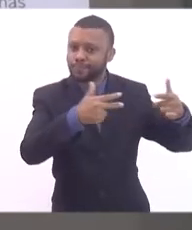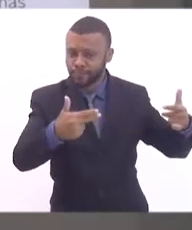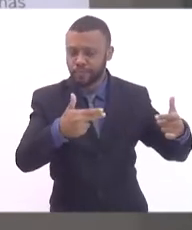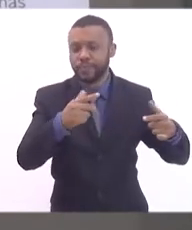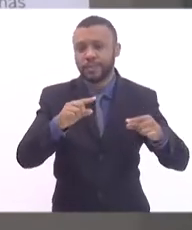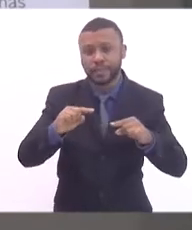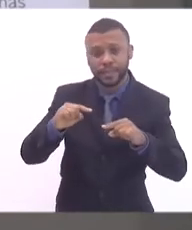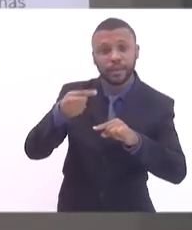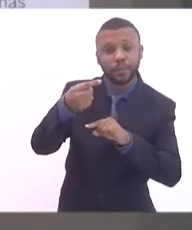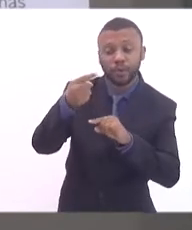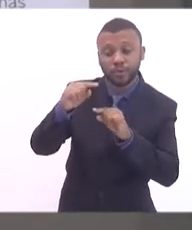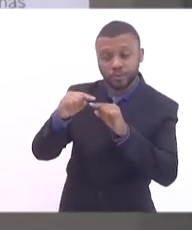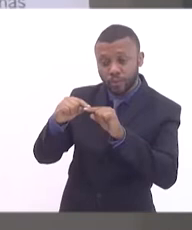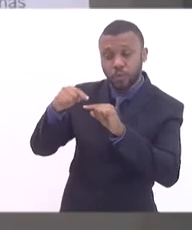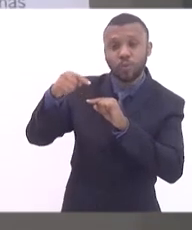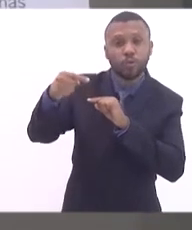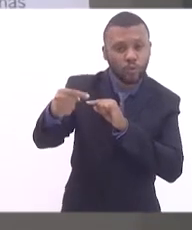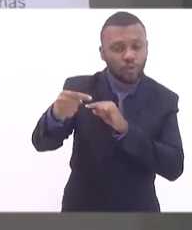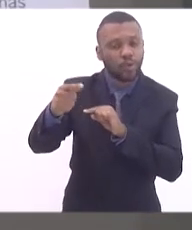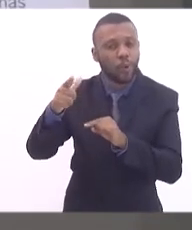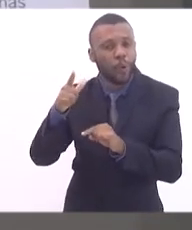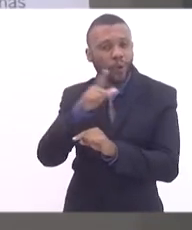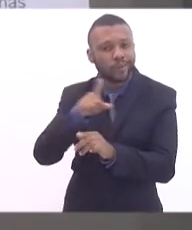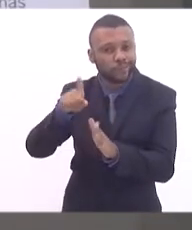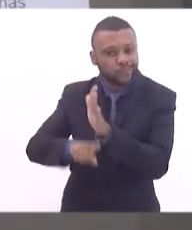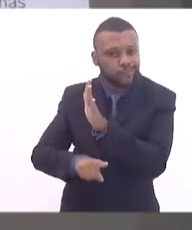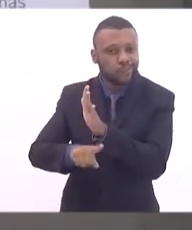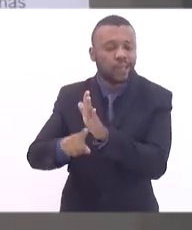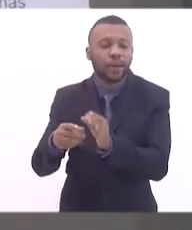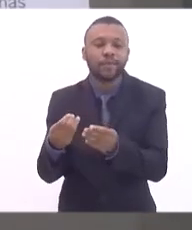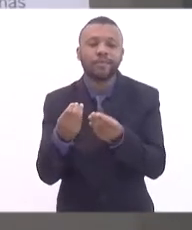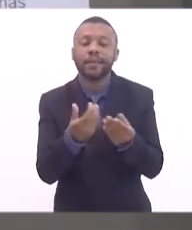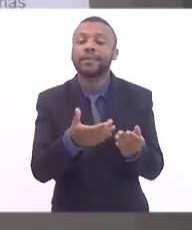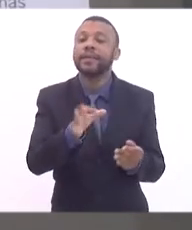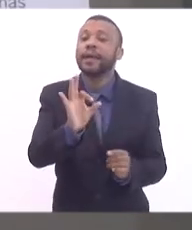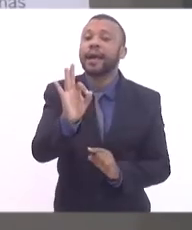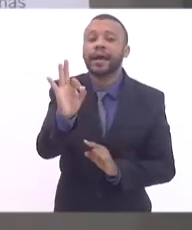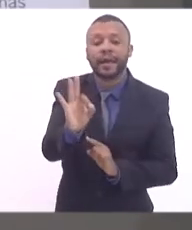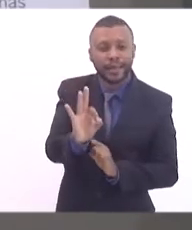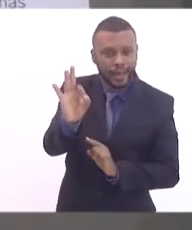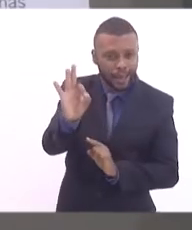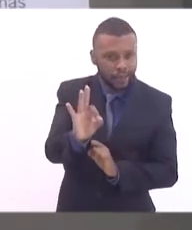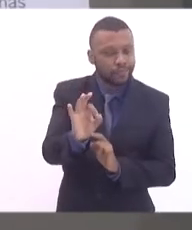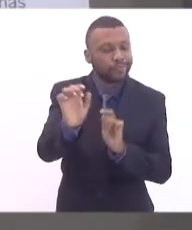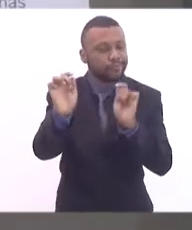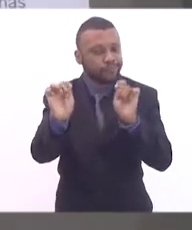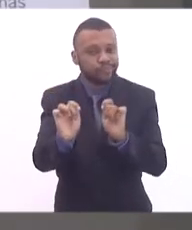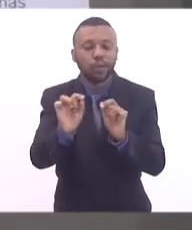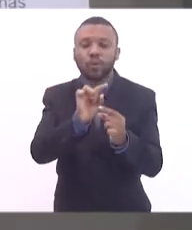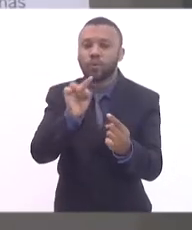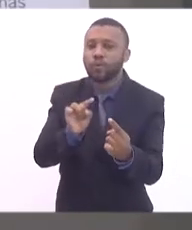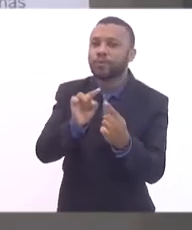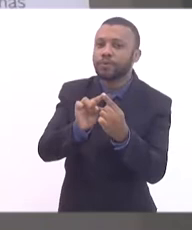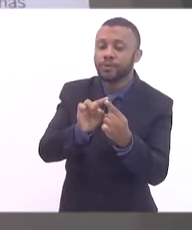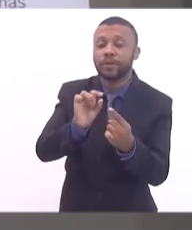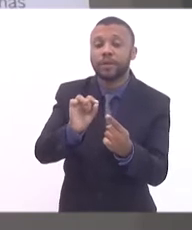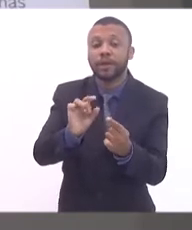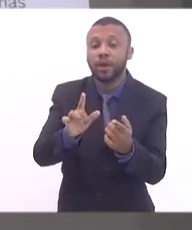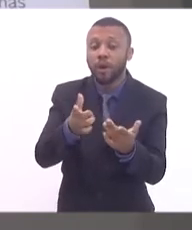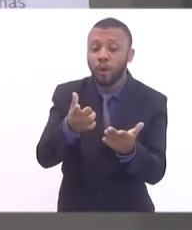subsequentes da cadeia ele também da crédito presumido de forma que a carga tributária fica que em